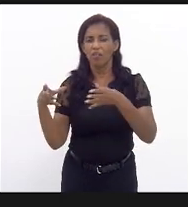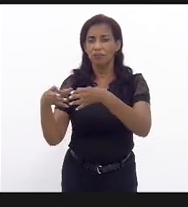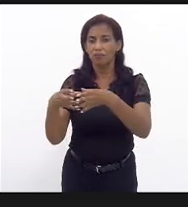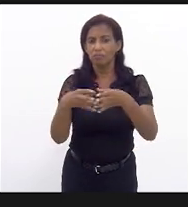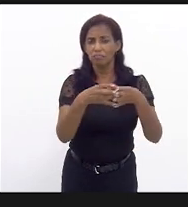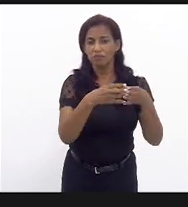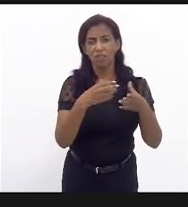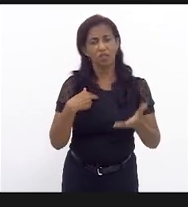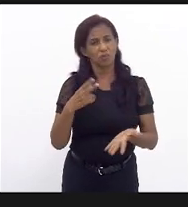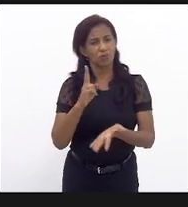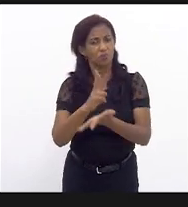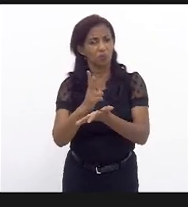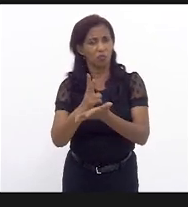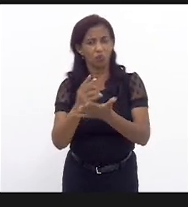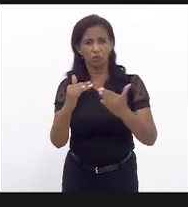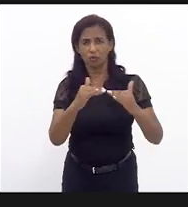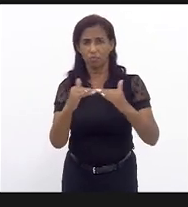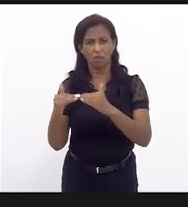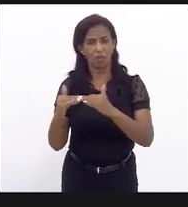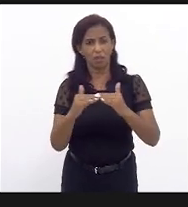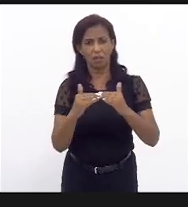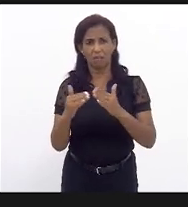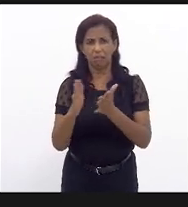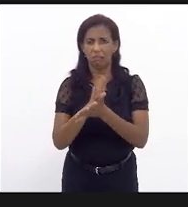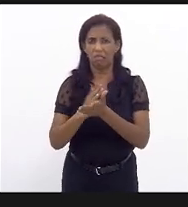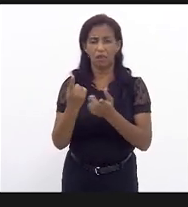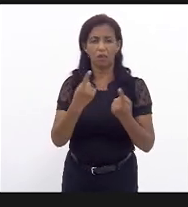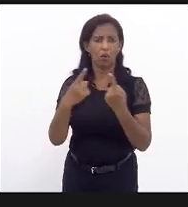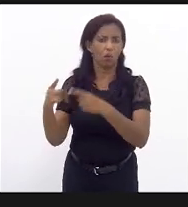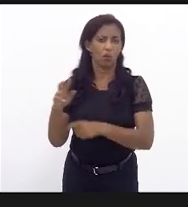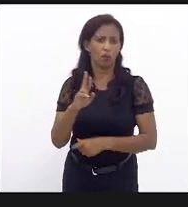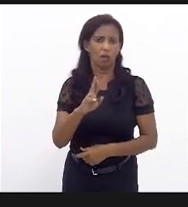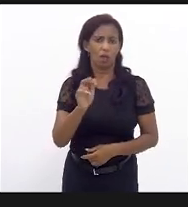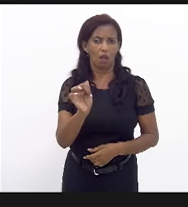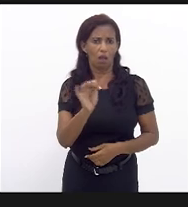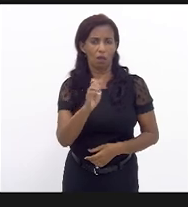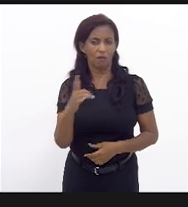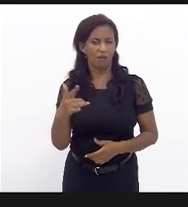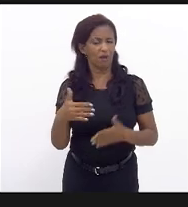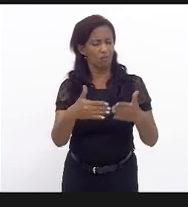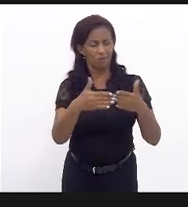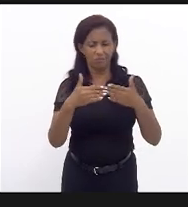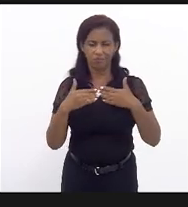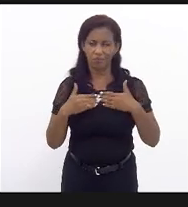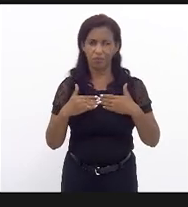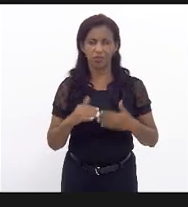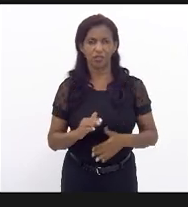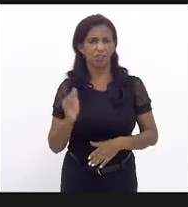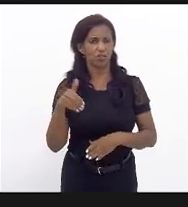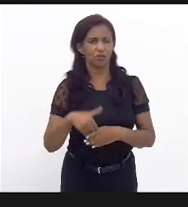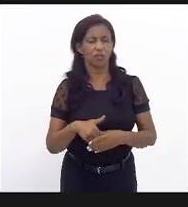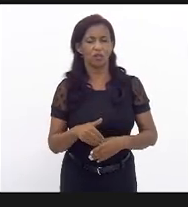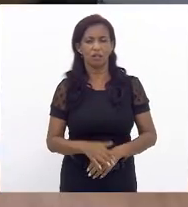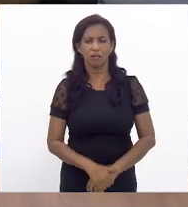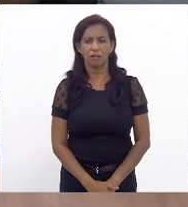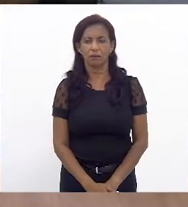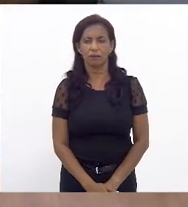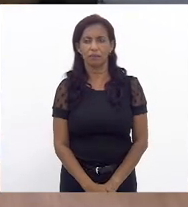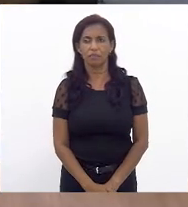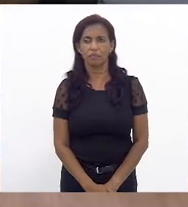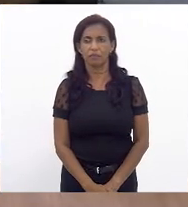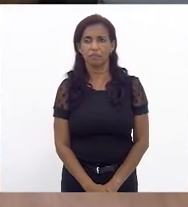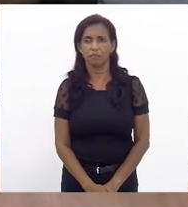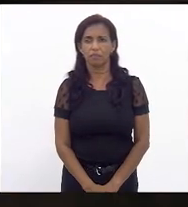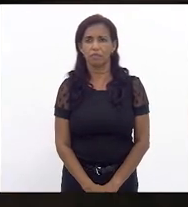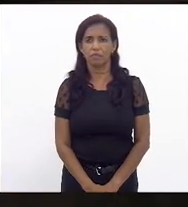vou manter minha linha, não tenho nada contra o senhor Rafael, mas vou me abster de votar.